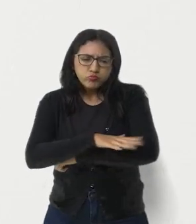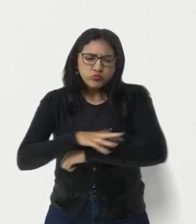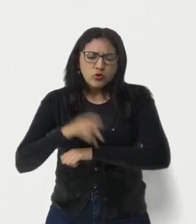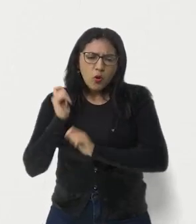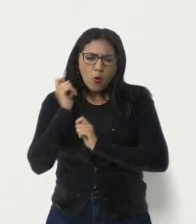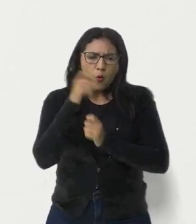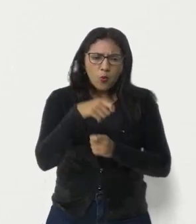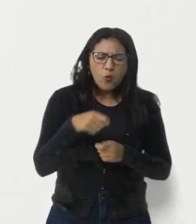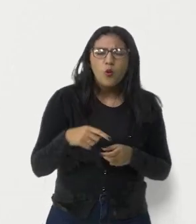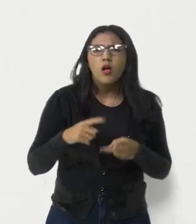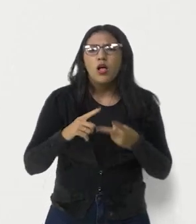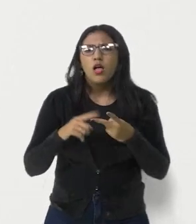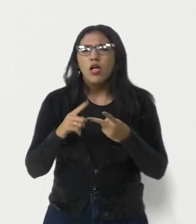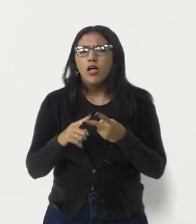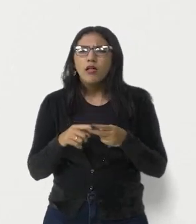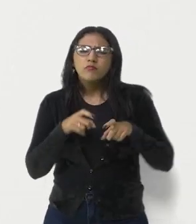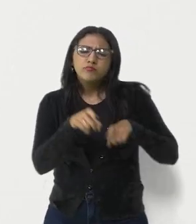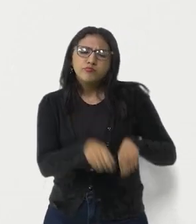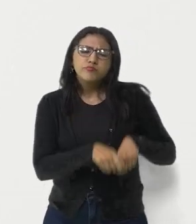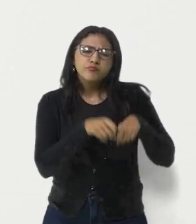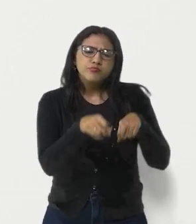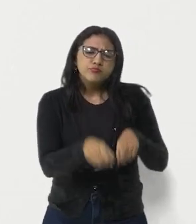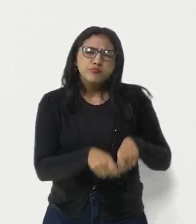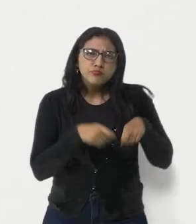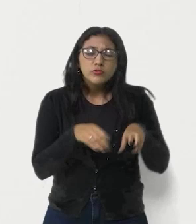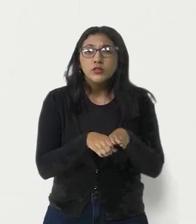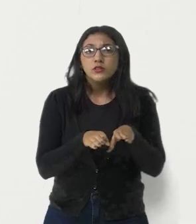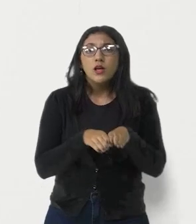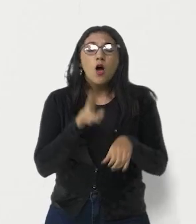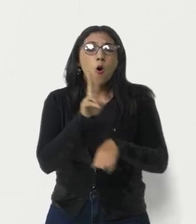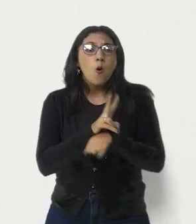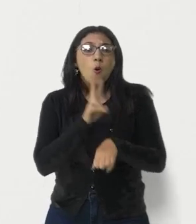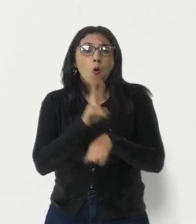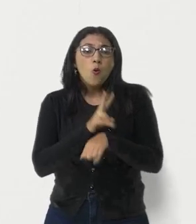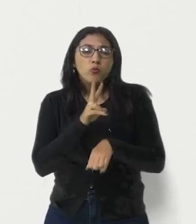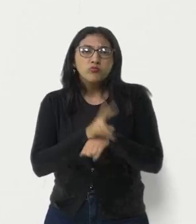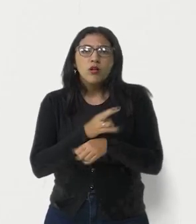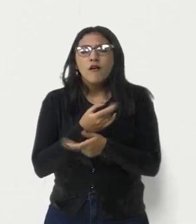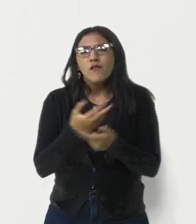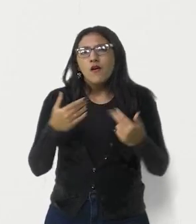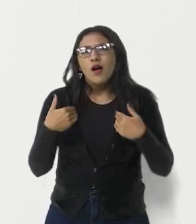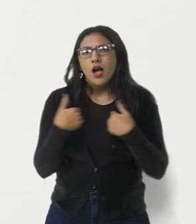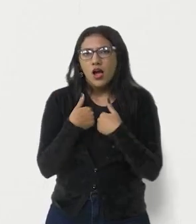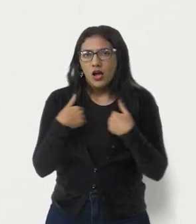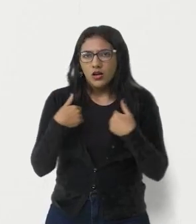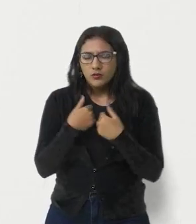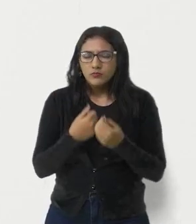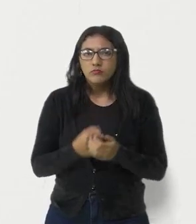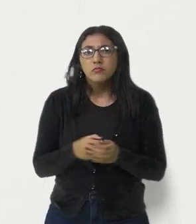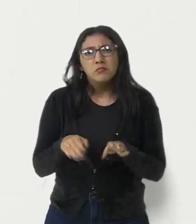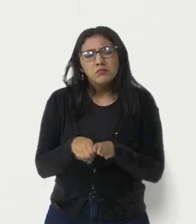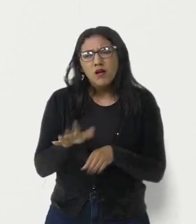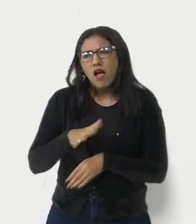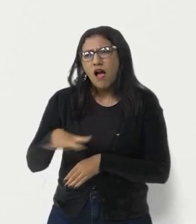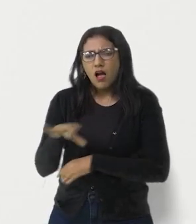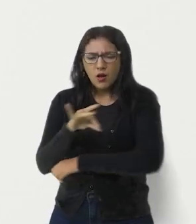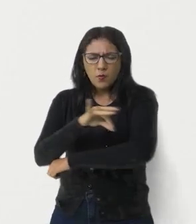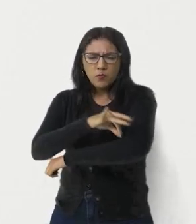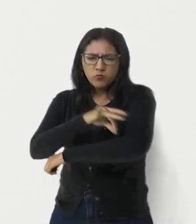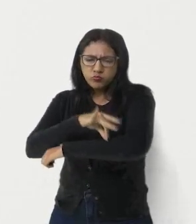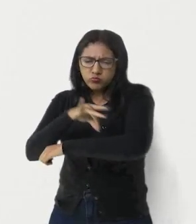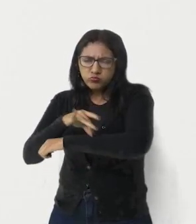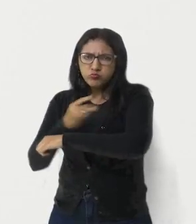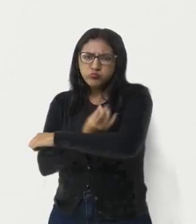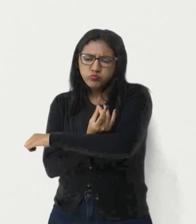vão praticar também atividades como agricultura e pecuária. Vão cultivar pequenos roçados para